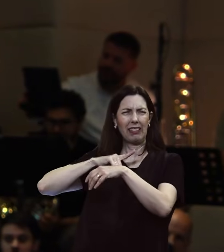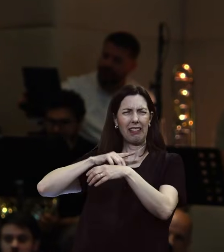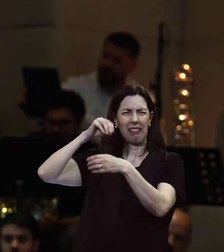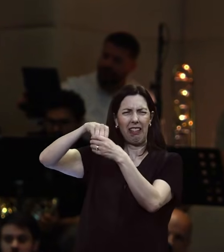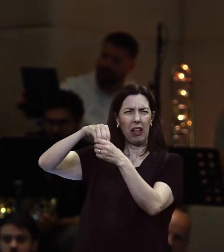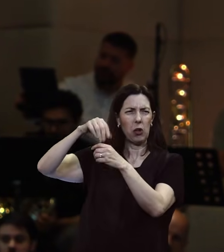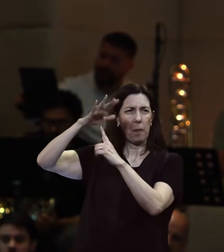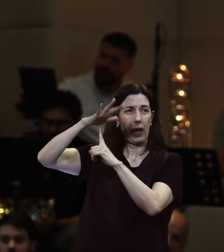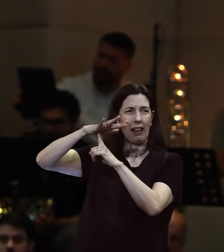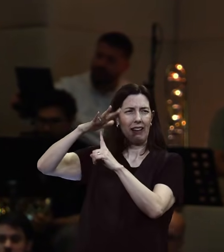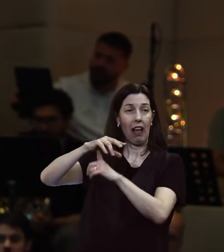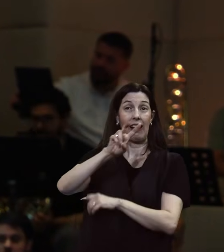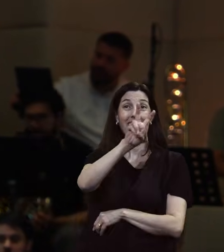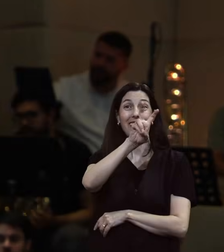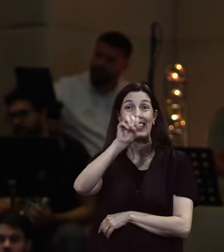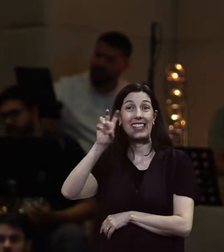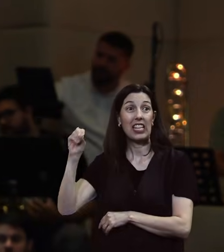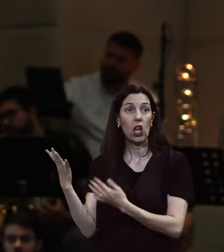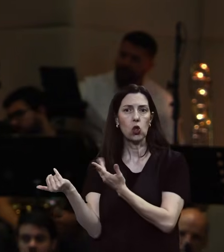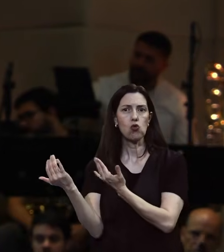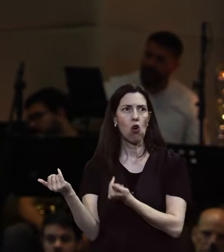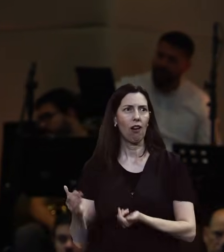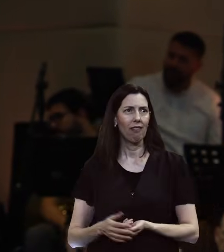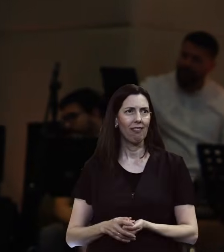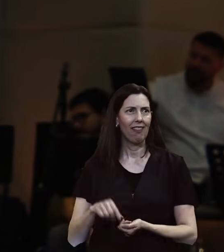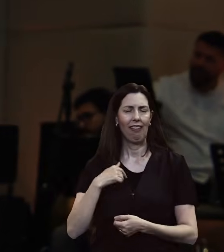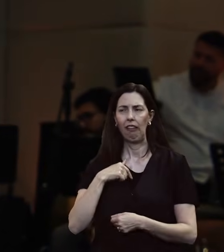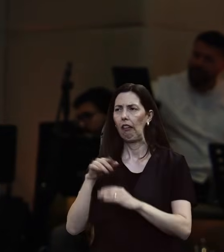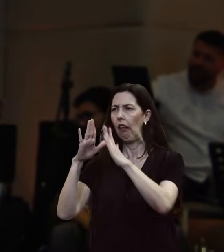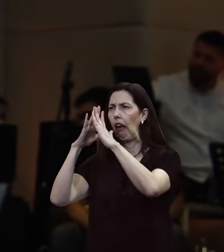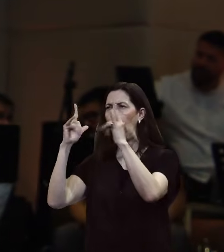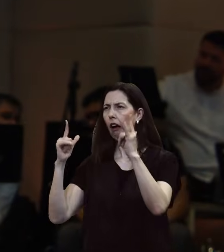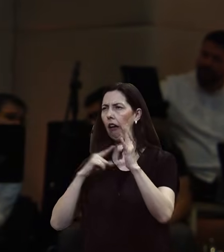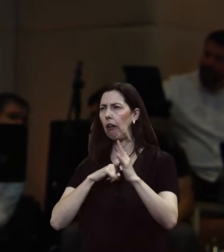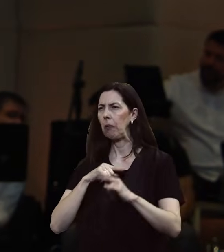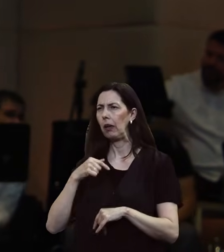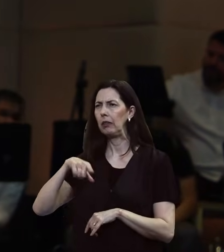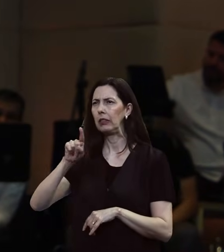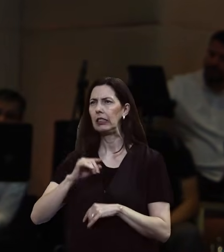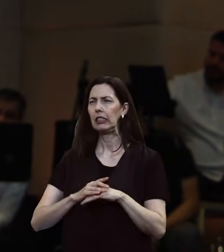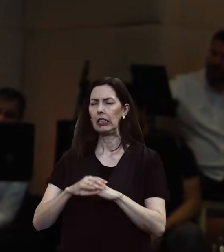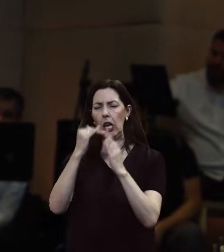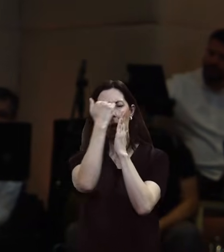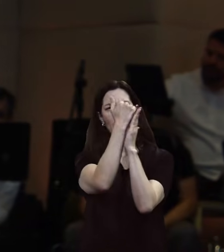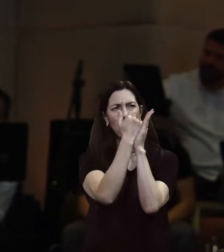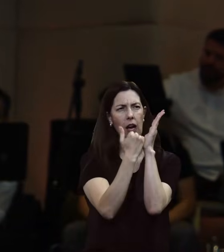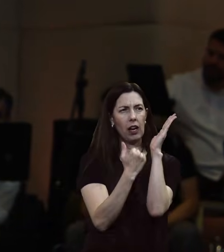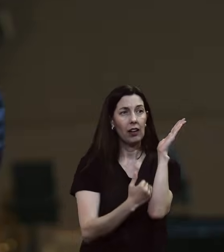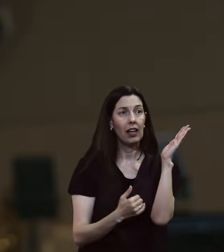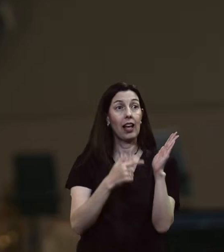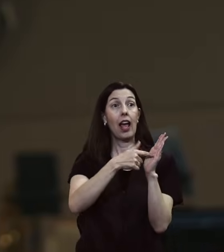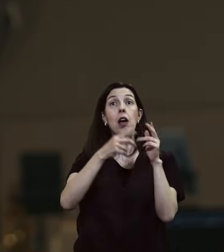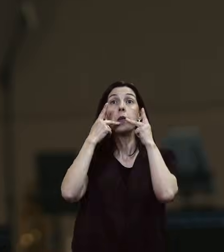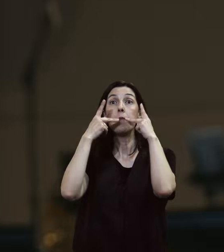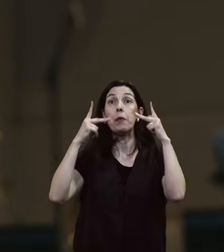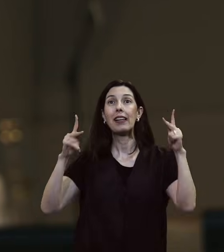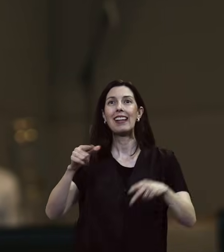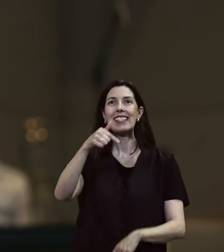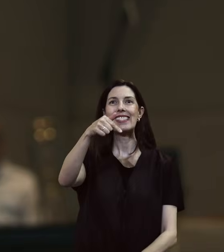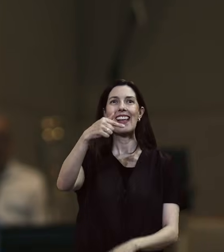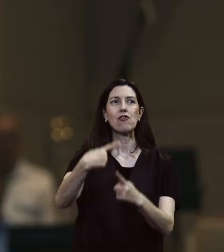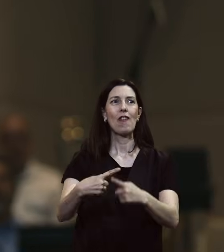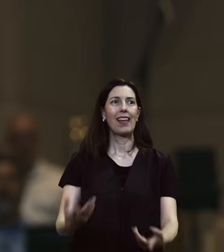meu Deus, o que eu vim fazer aqui? E aí quando eu vi a programação, eles tinham colocado eu para pregar